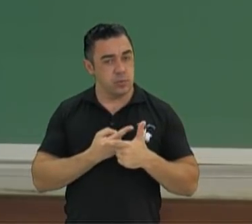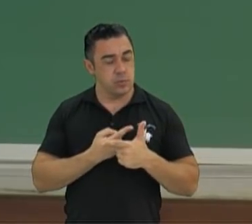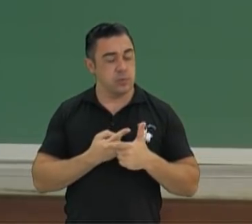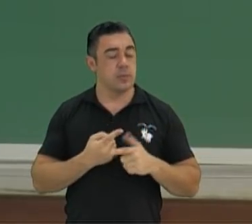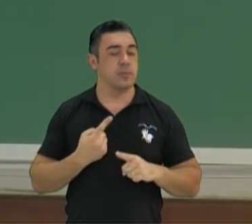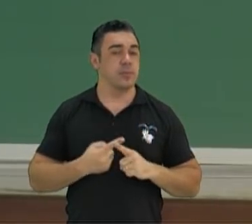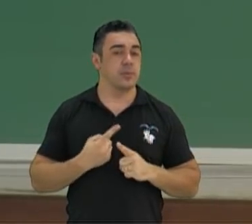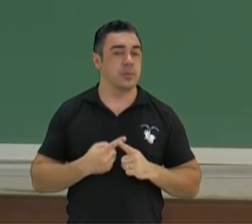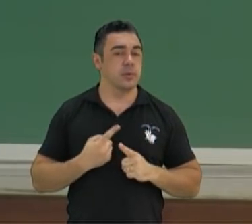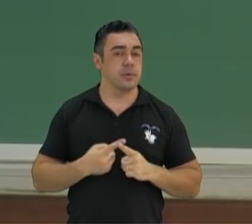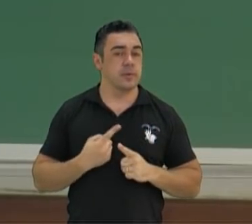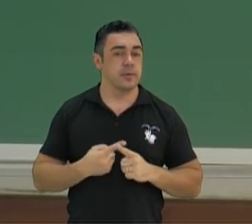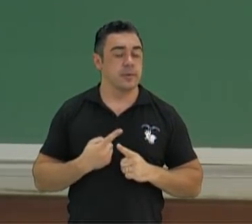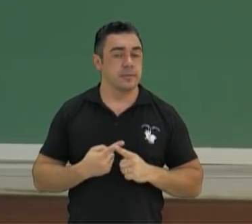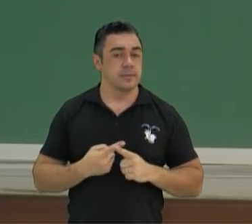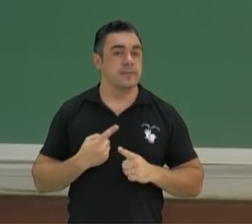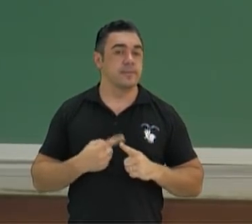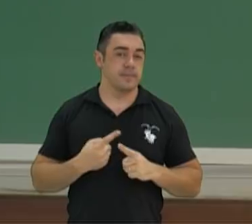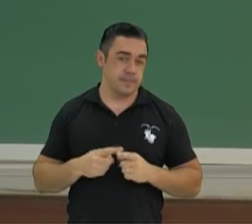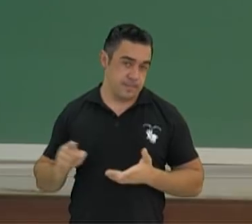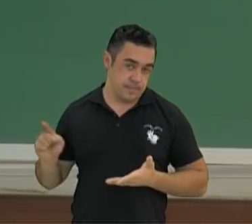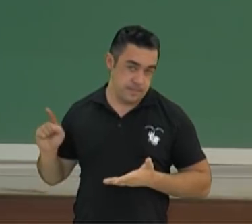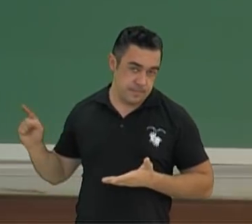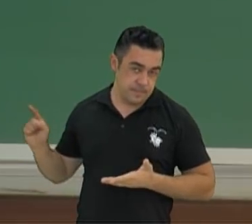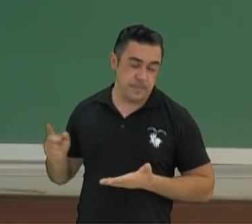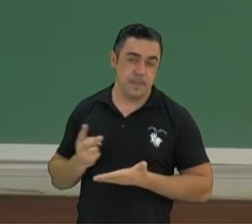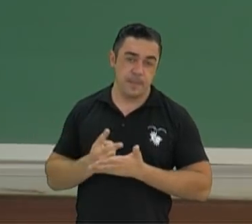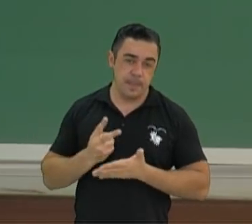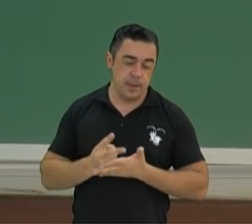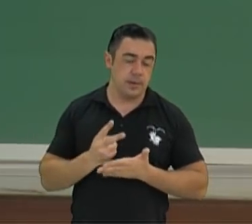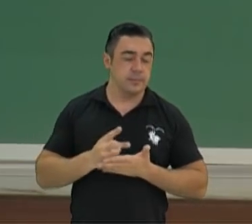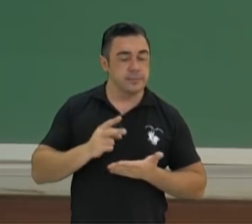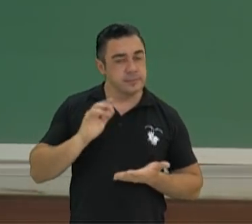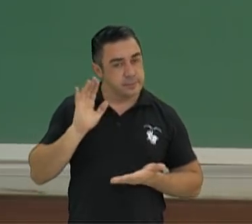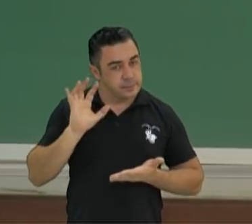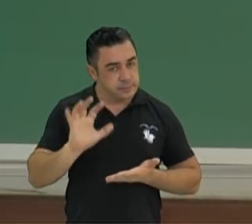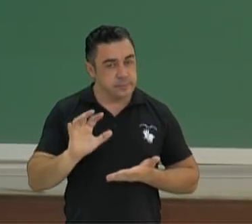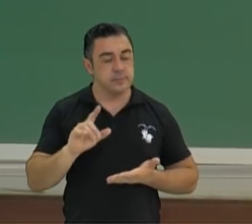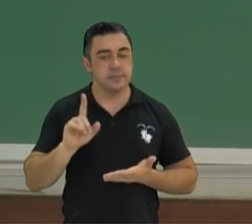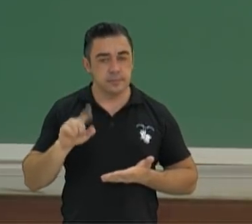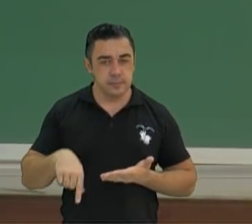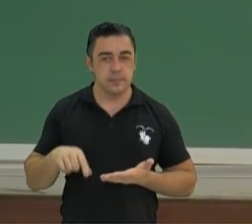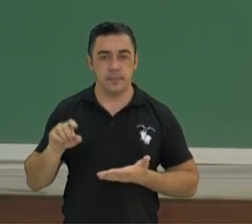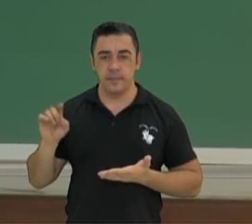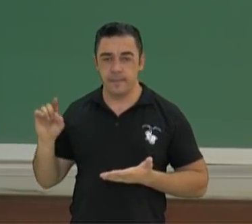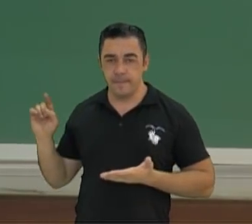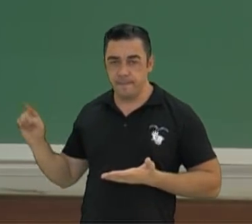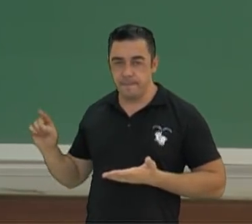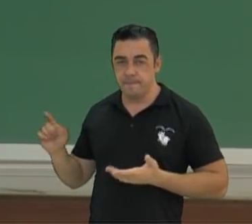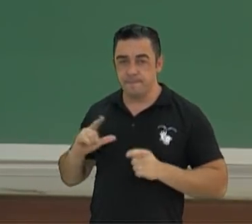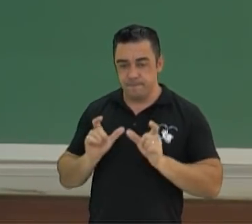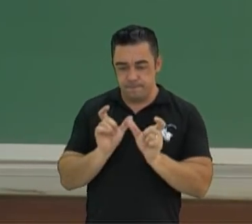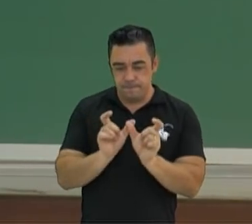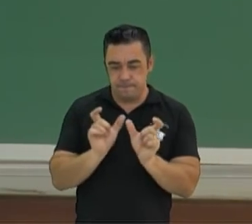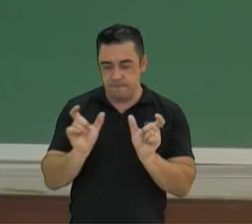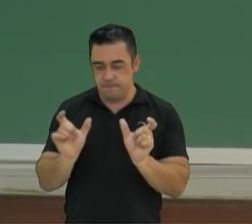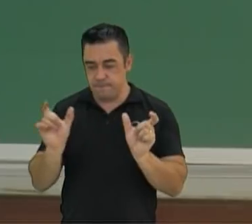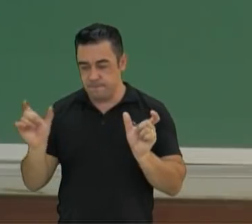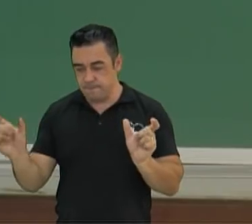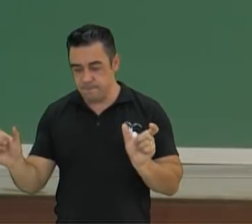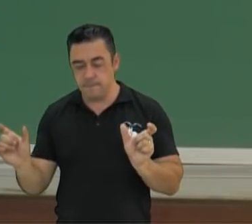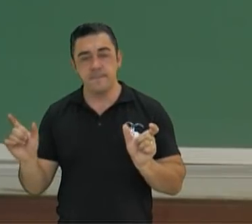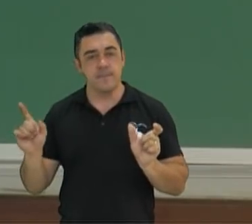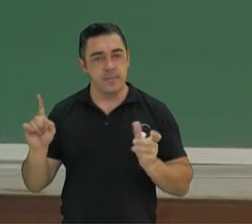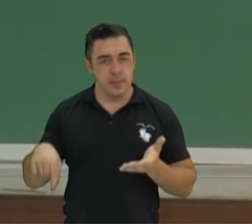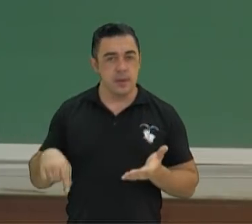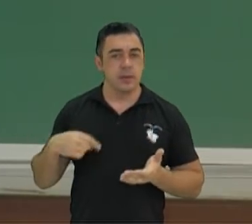Por quê? Porque tem que sempre lembrar que a cada casinha que a gente está andando ali,